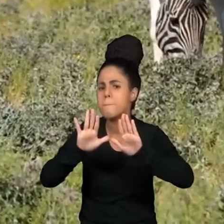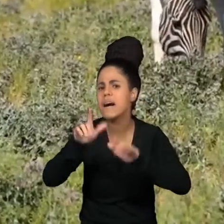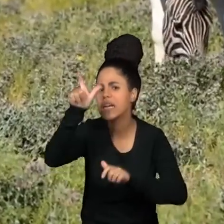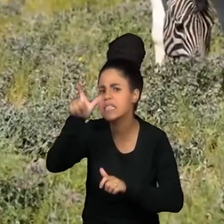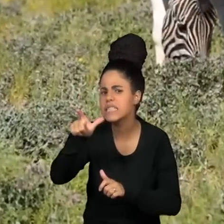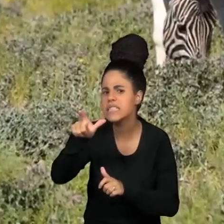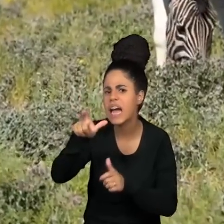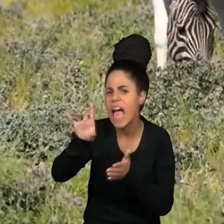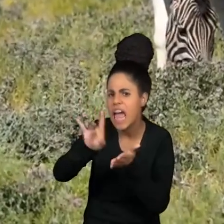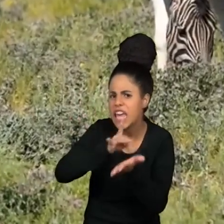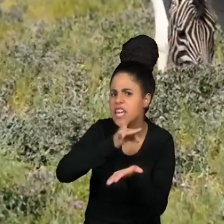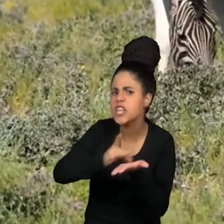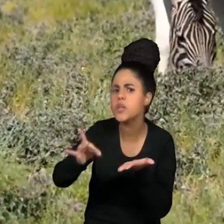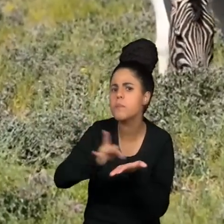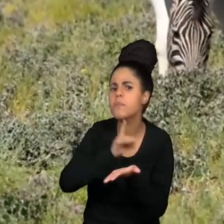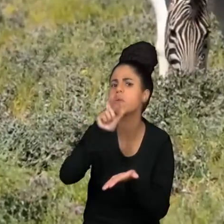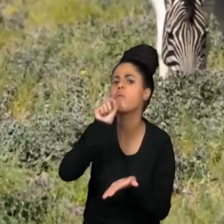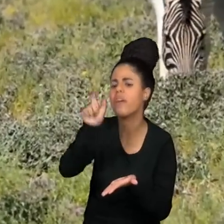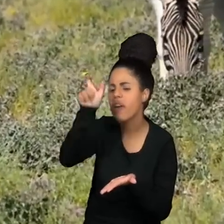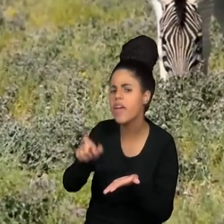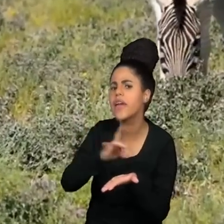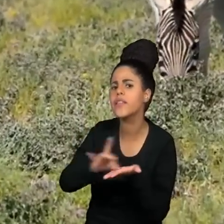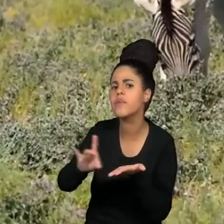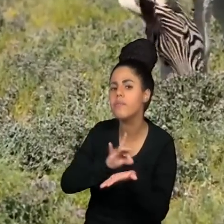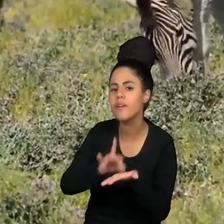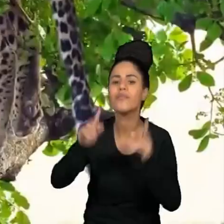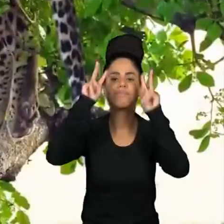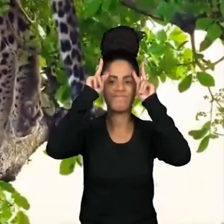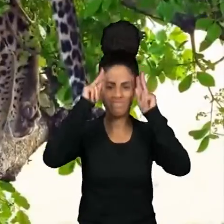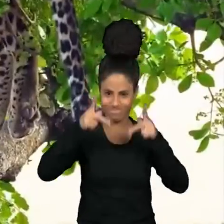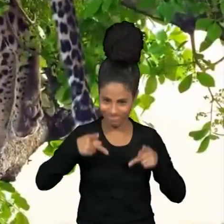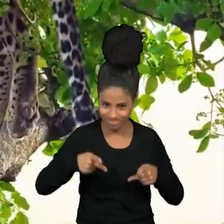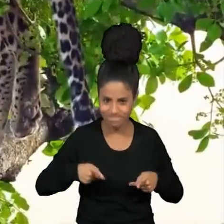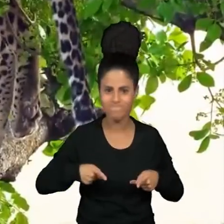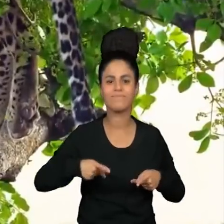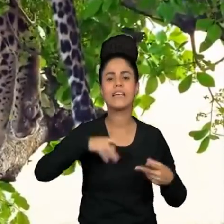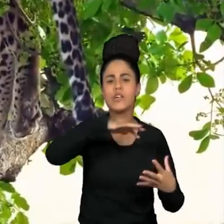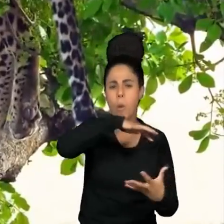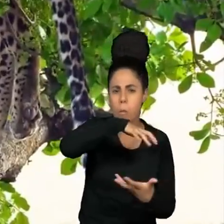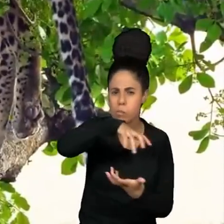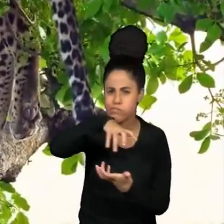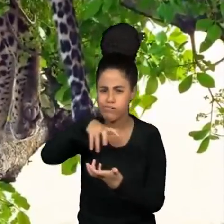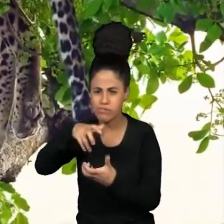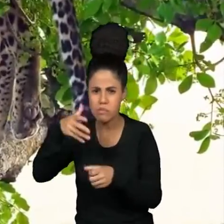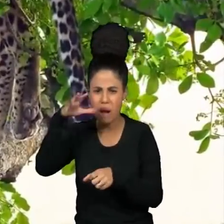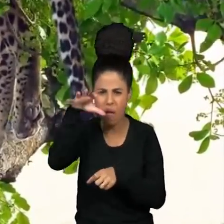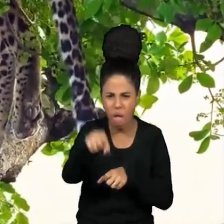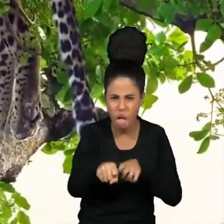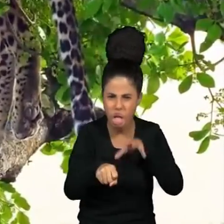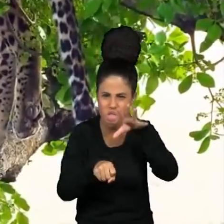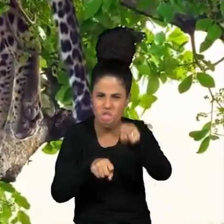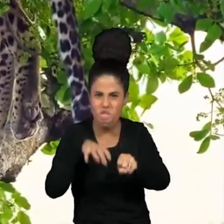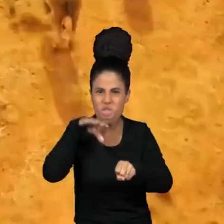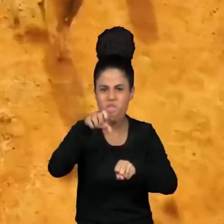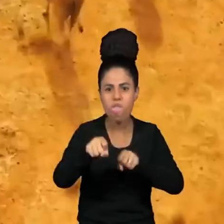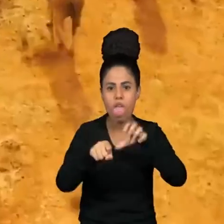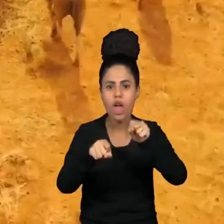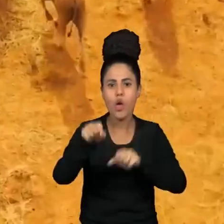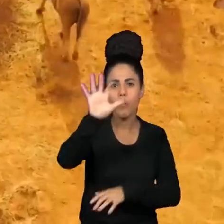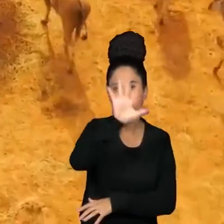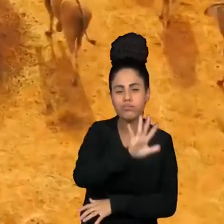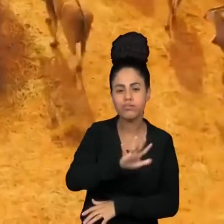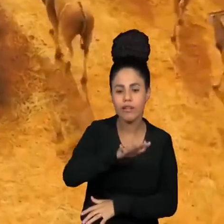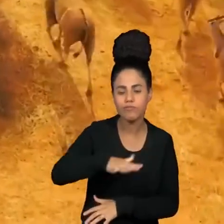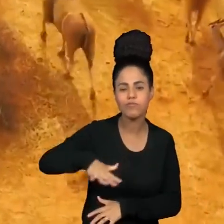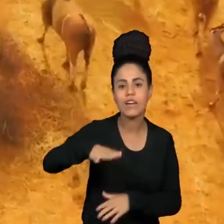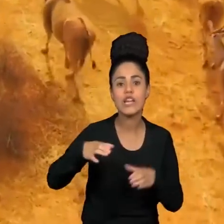de anos, a presença humana vem impactando em todo o globo a sobrevivência de espécies da chamada megafauna, o